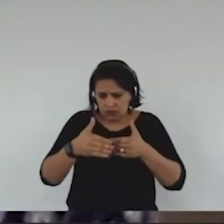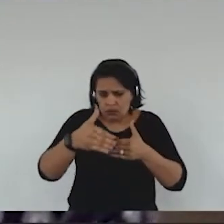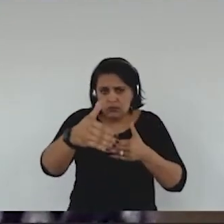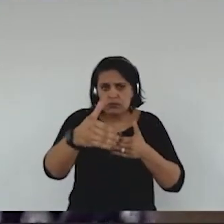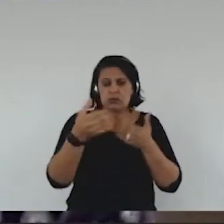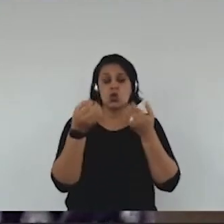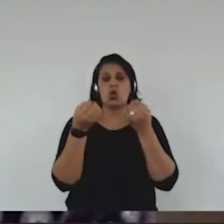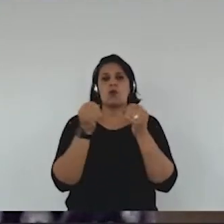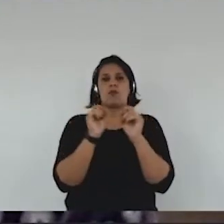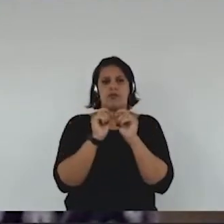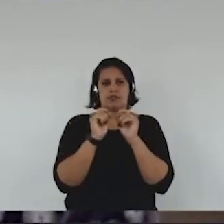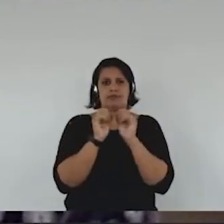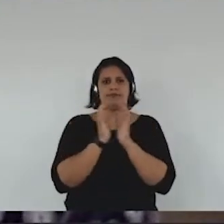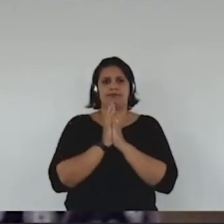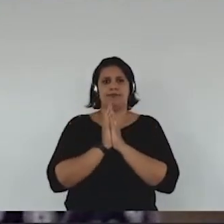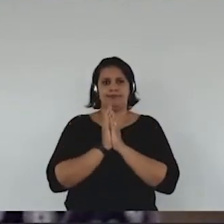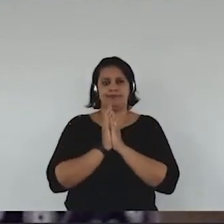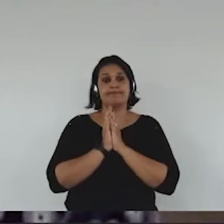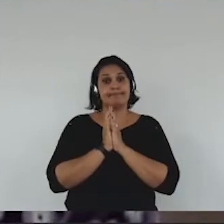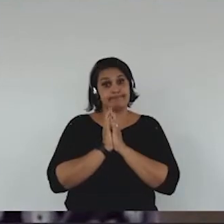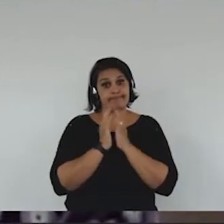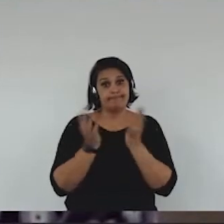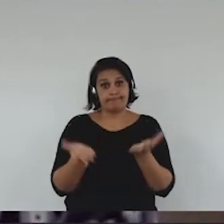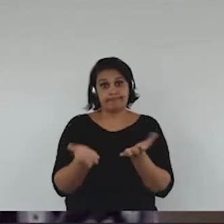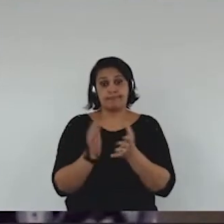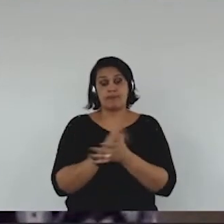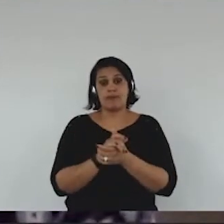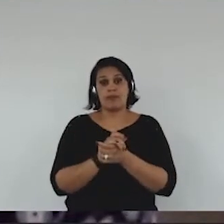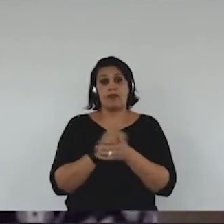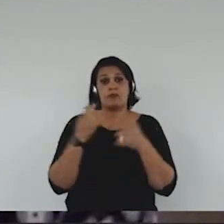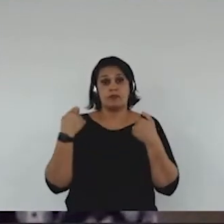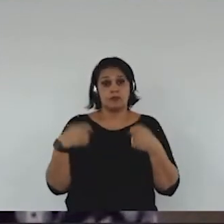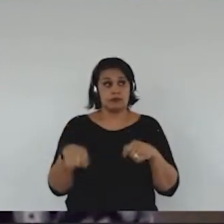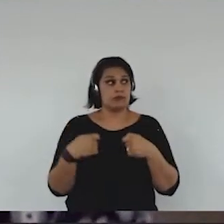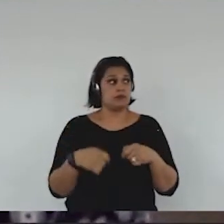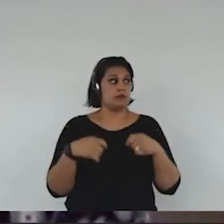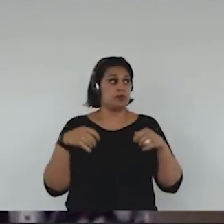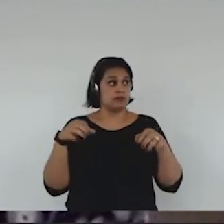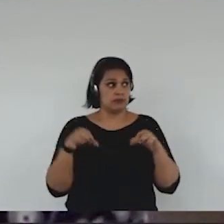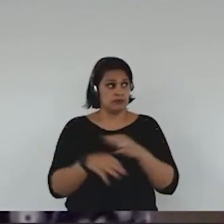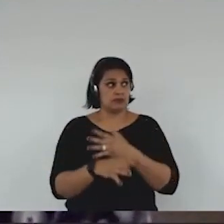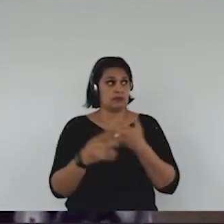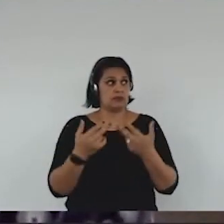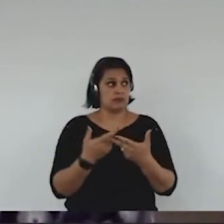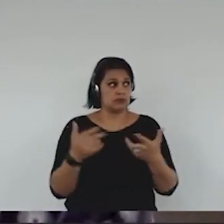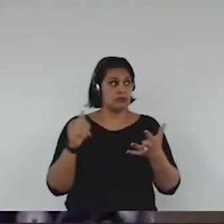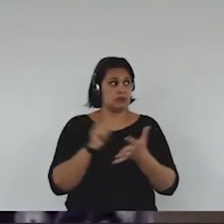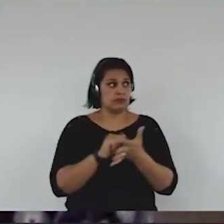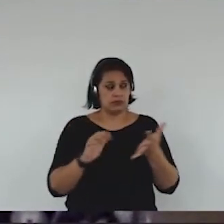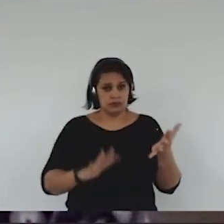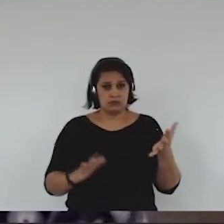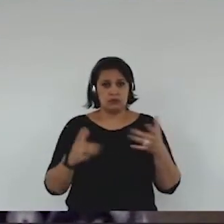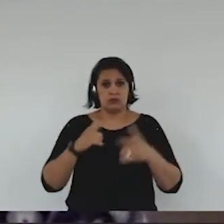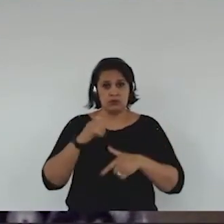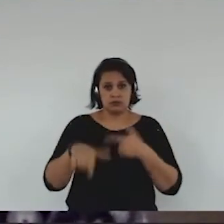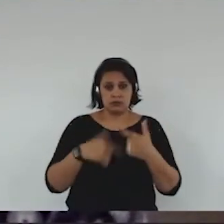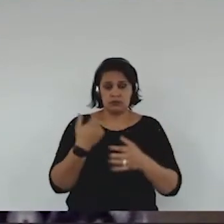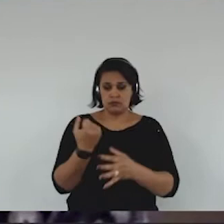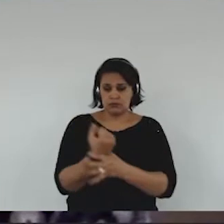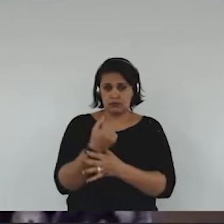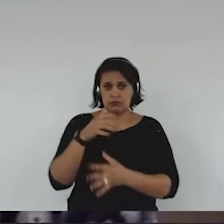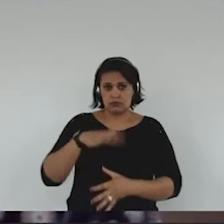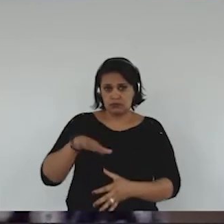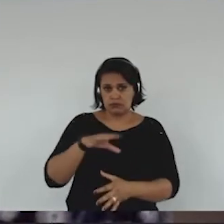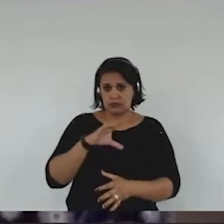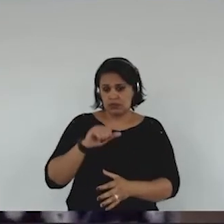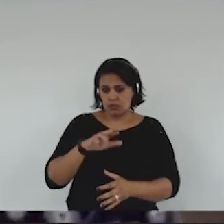Isso aconteceu em março. A necessidade de encerramento de atividades até para a segurança e saúde daqueles que trabalham na Câmara